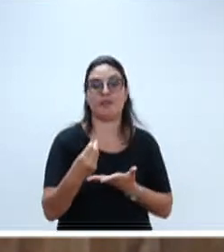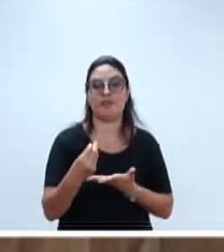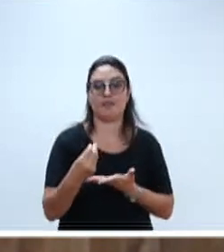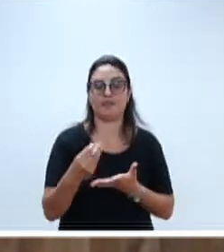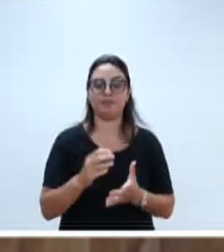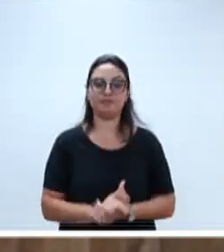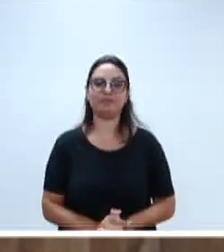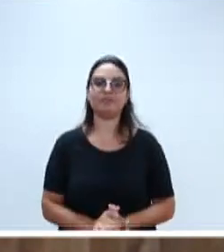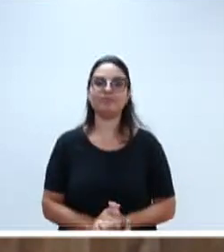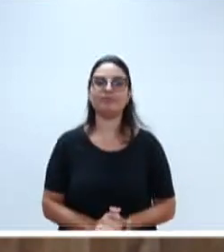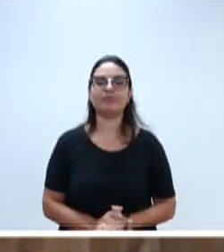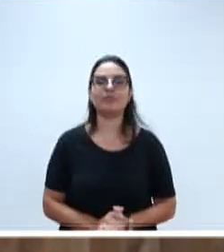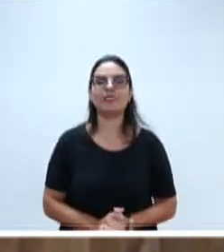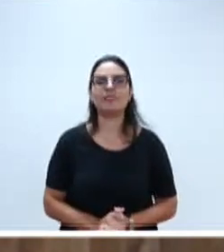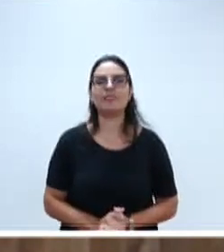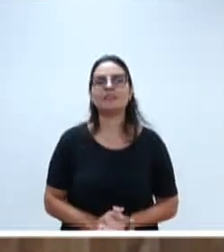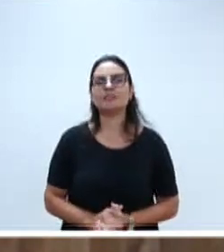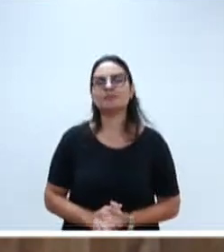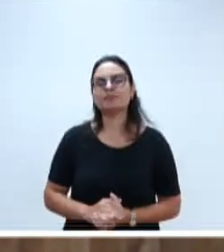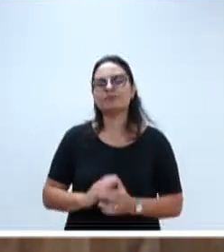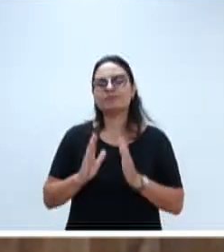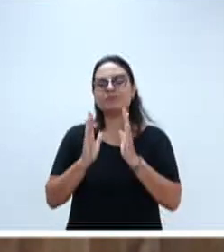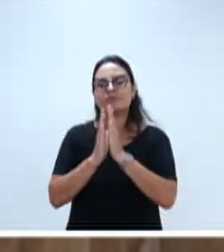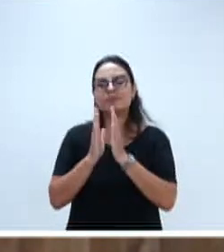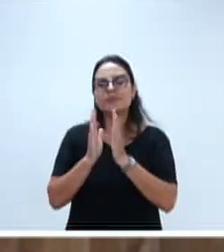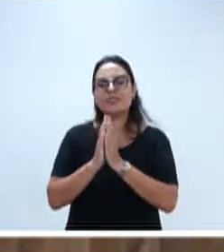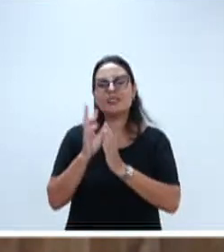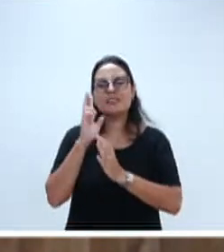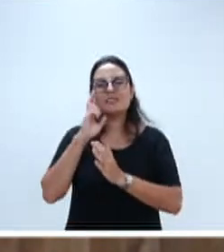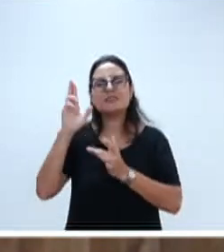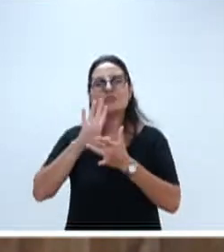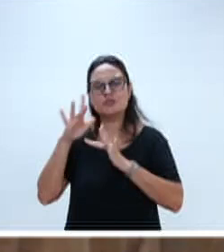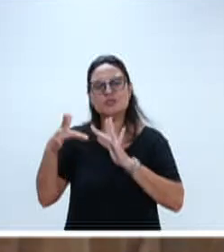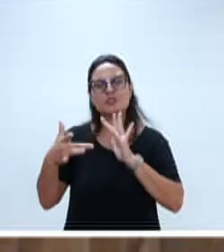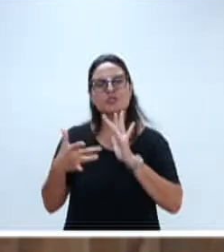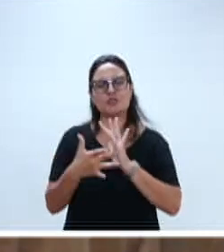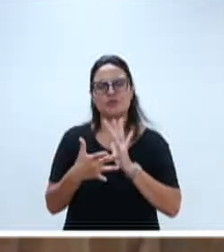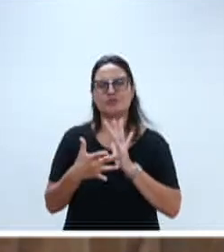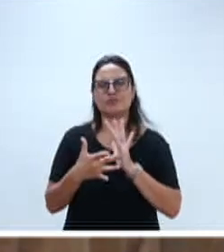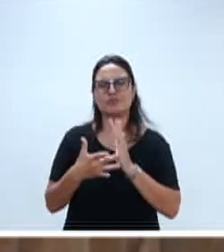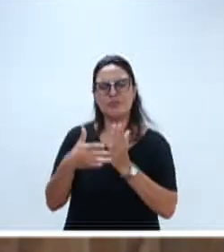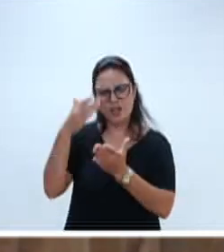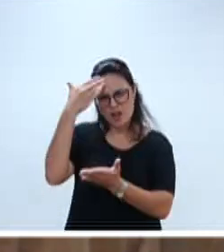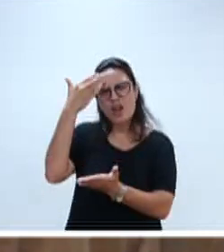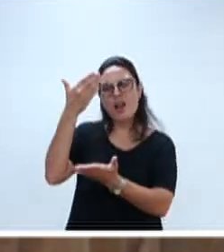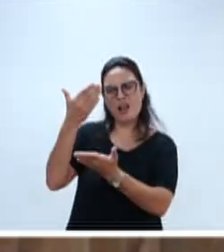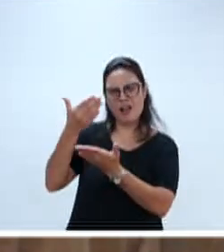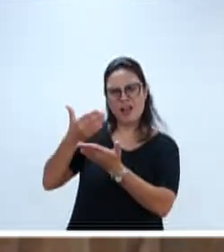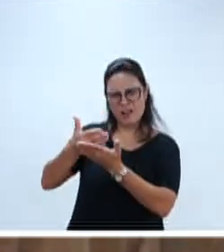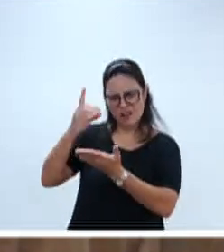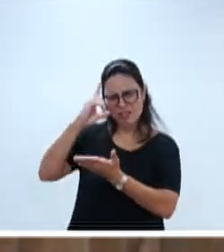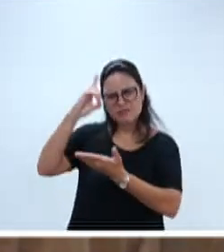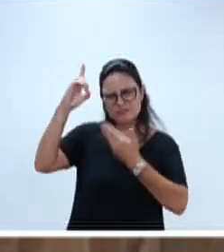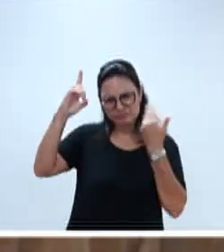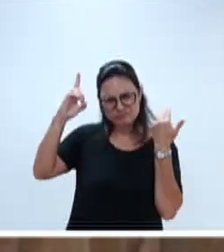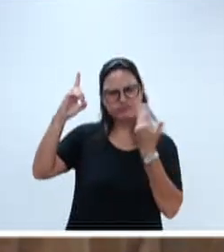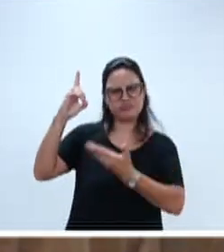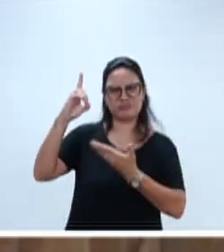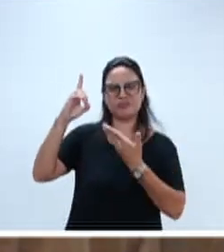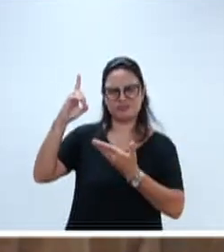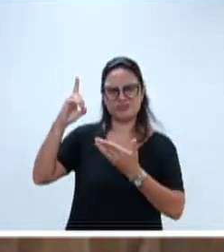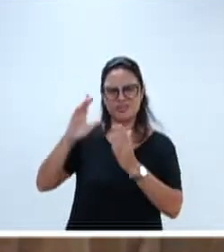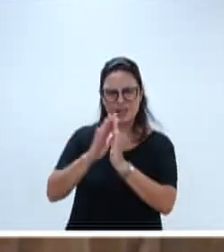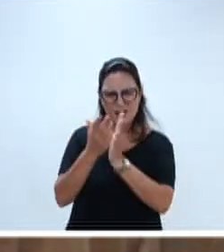assim: Senhor Jesus, eu creio na tua palavra. E eu recebo,